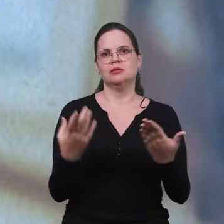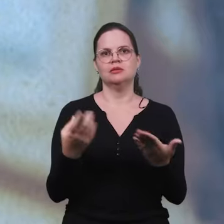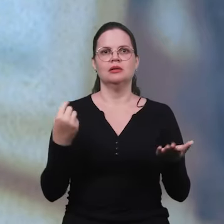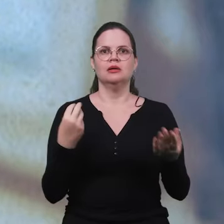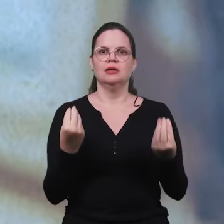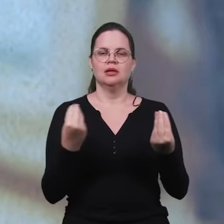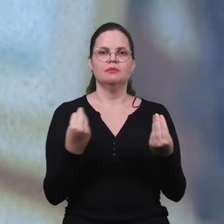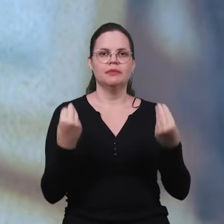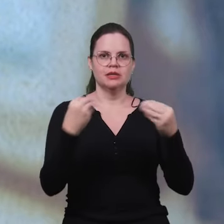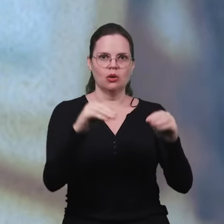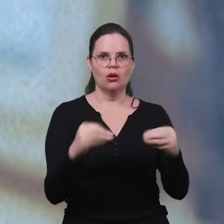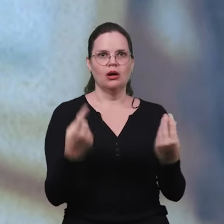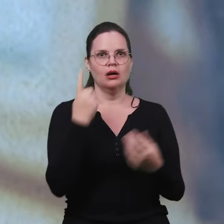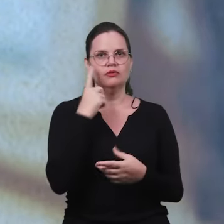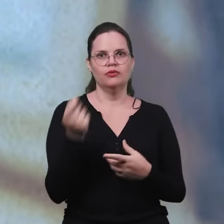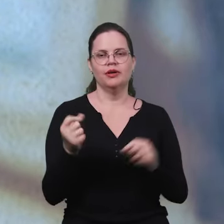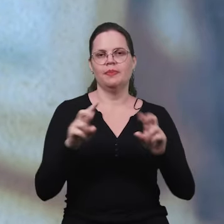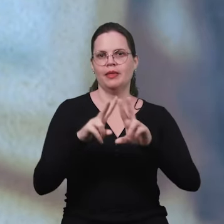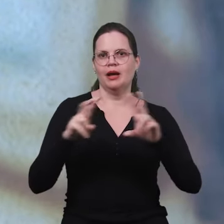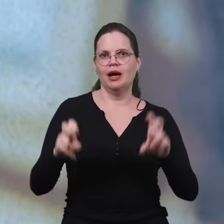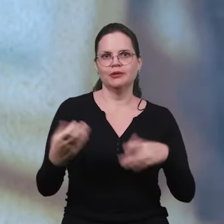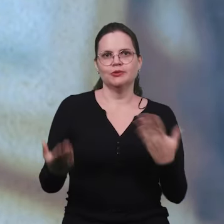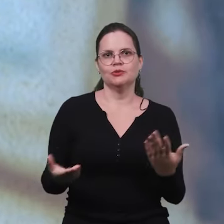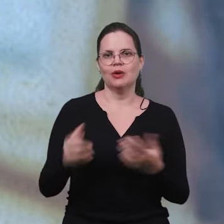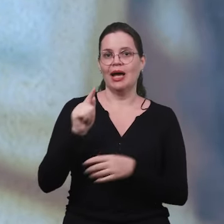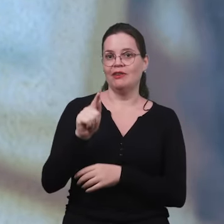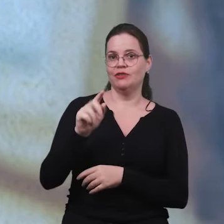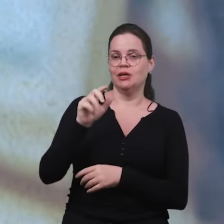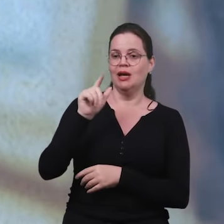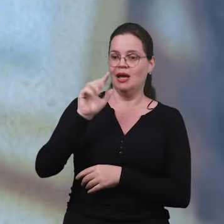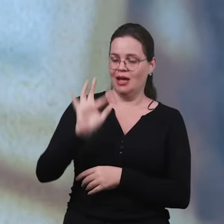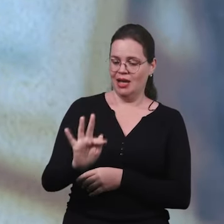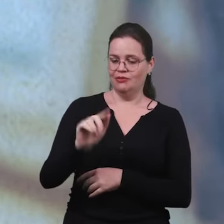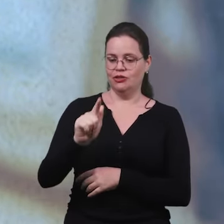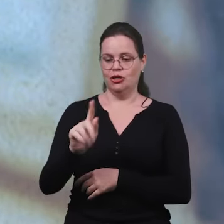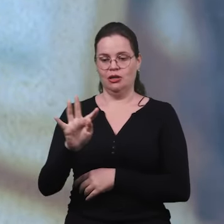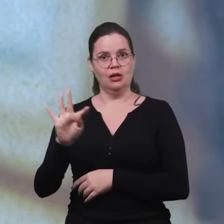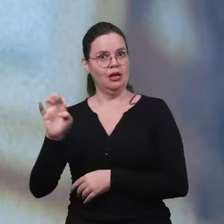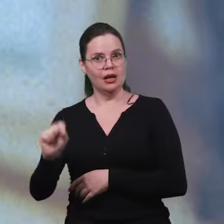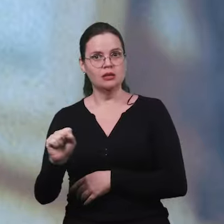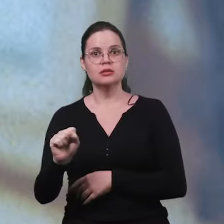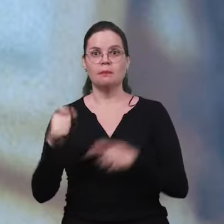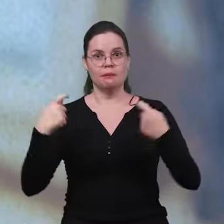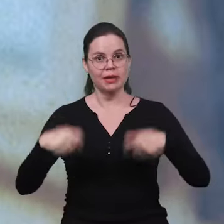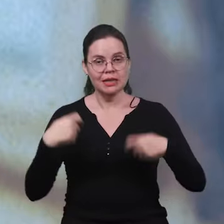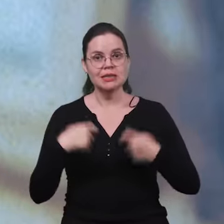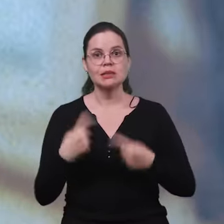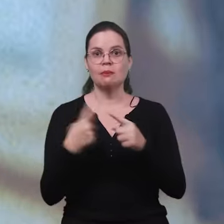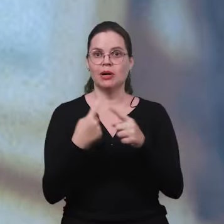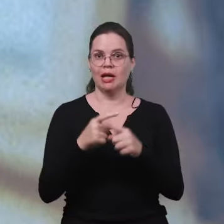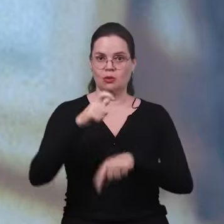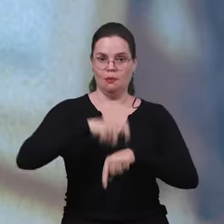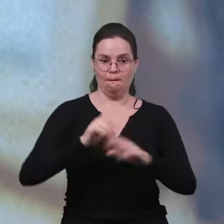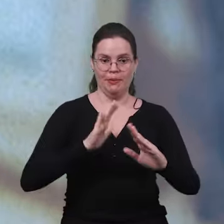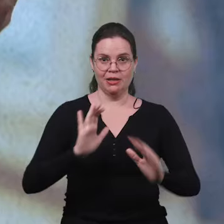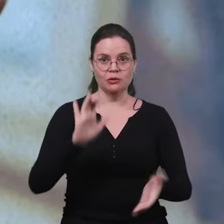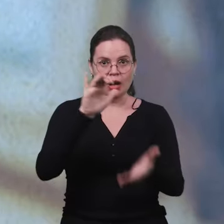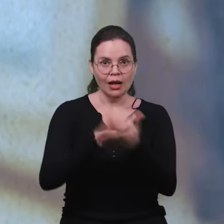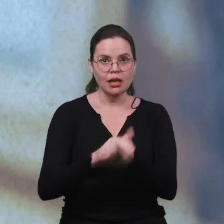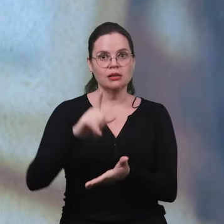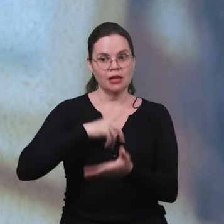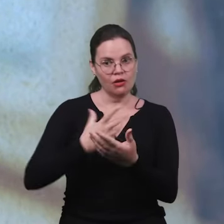o FGTS, depositado durante o casamento, também está sendo trazido. É um bem, É um também. bem, considerado um bem. E assim, embora já os